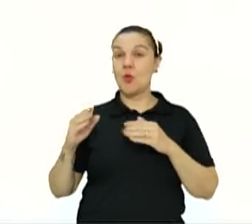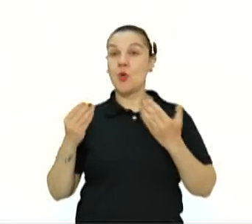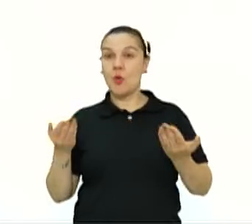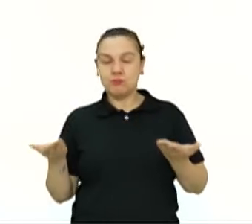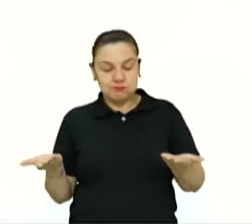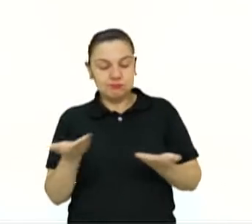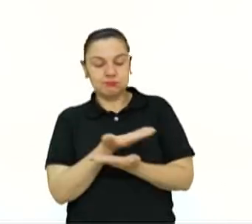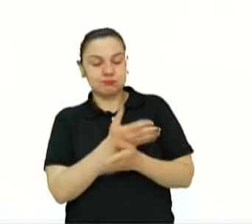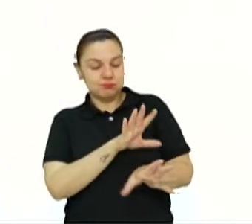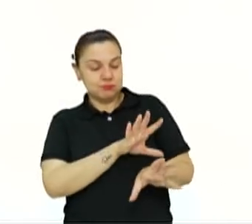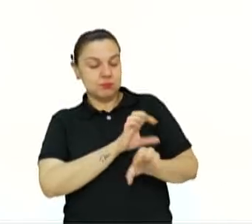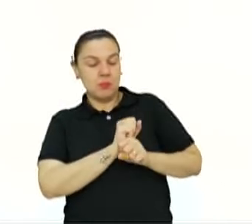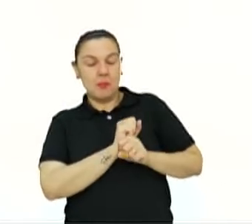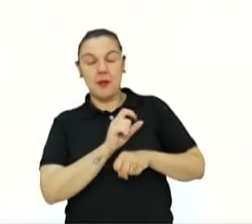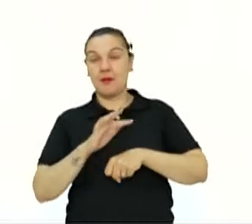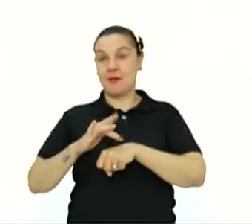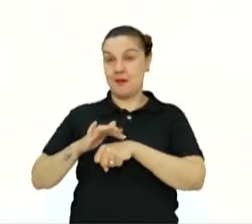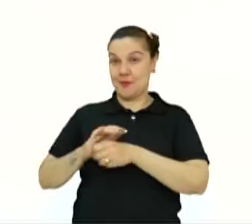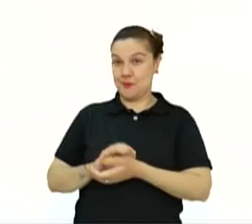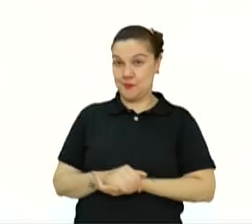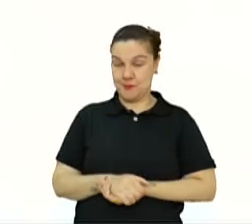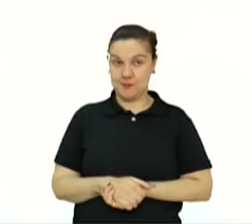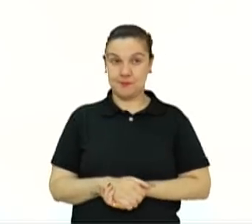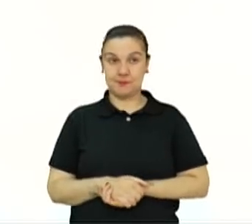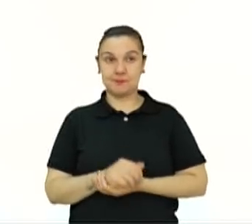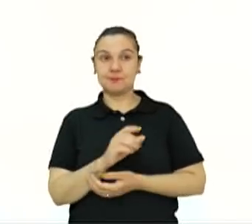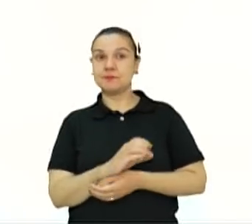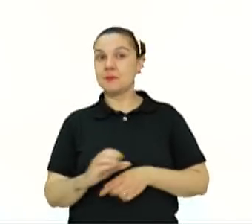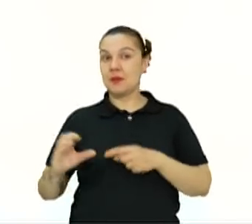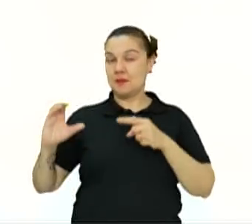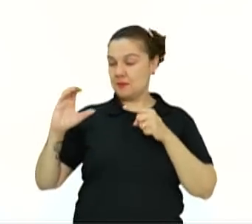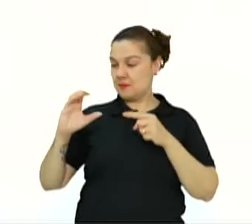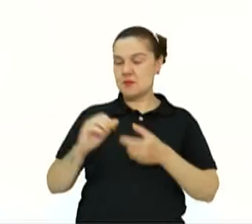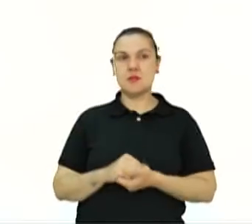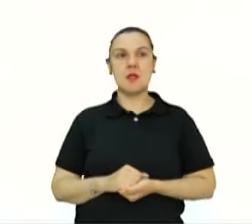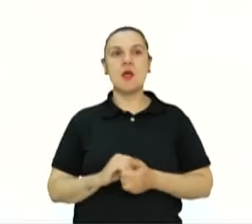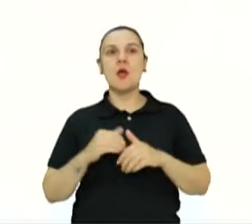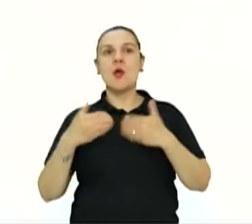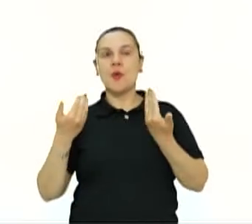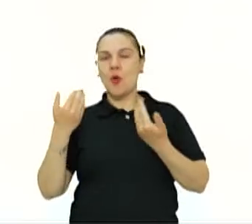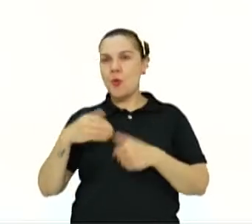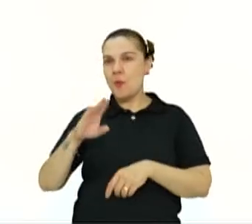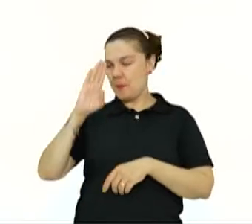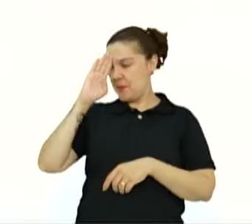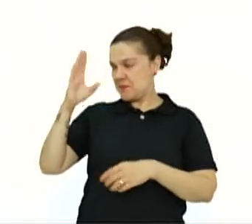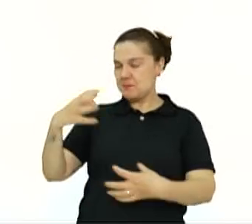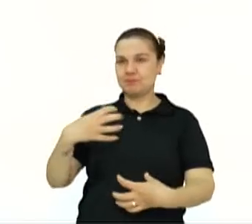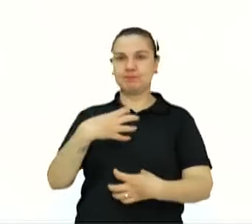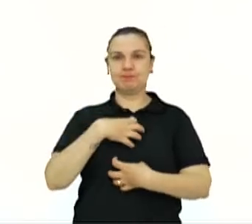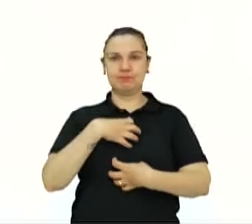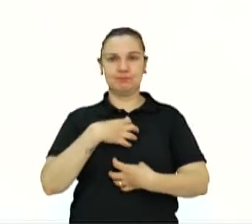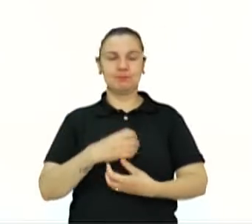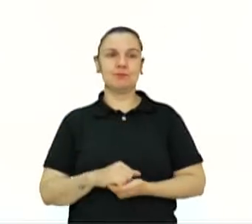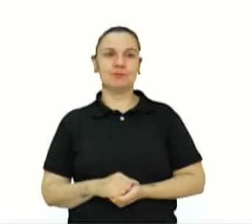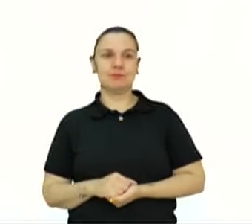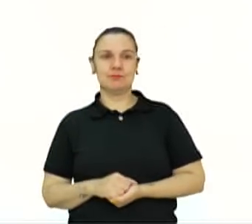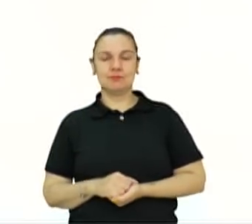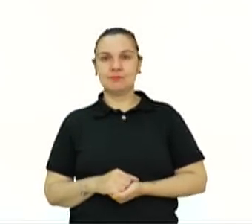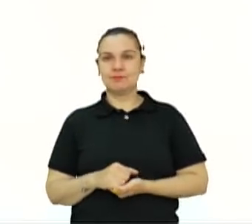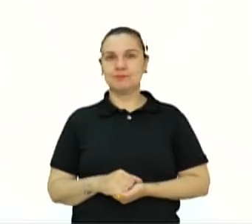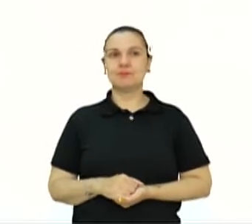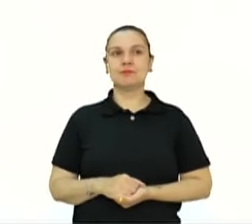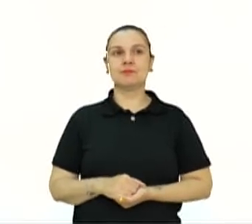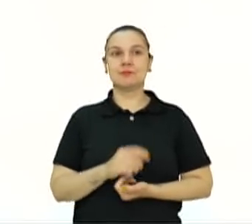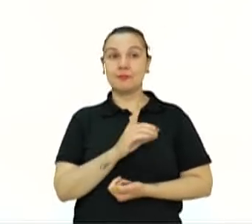B, quais são as formas de transmissão dessa doença? Na letra C, quais são os principais sintomas